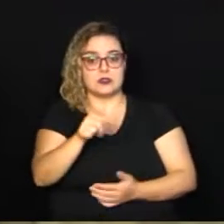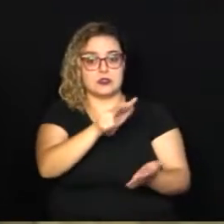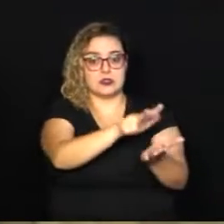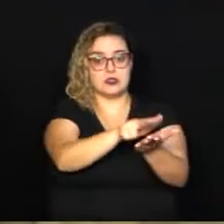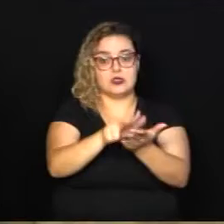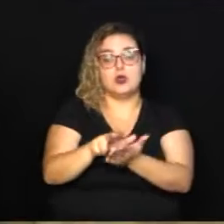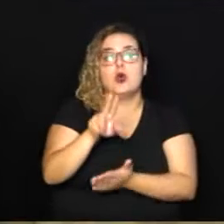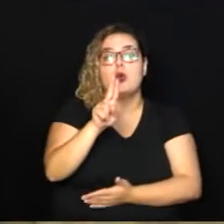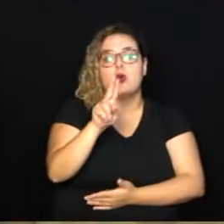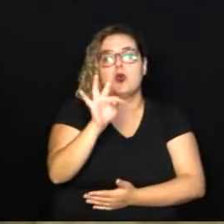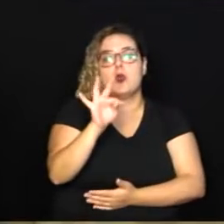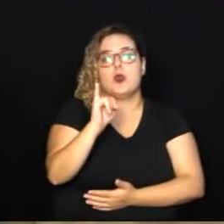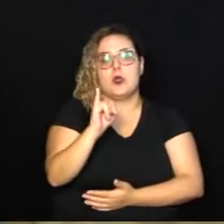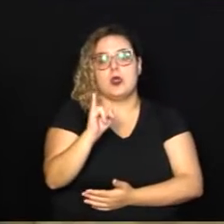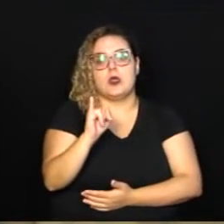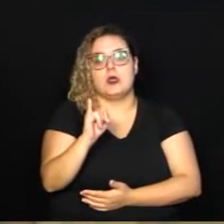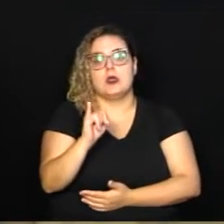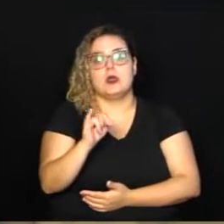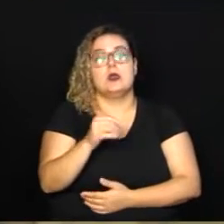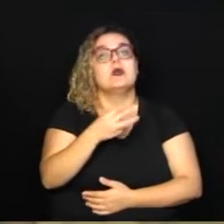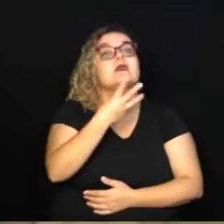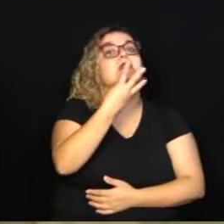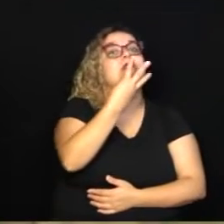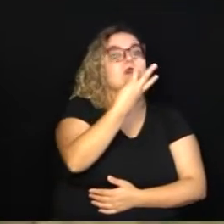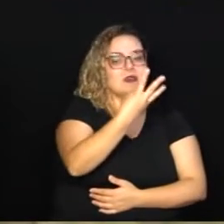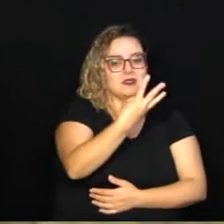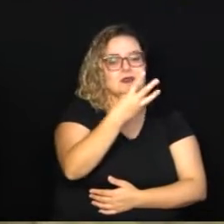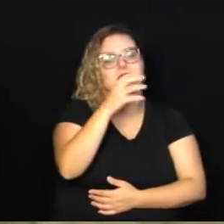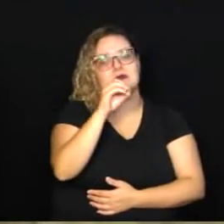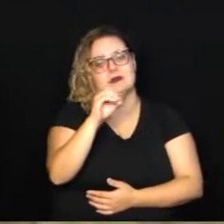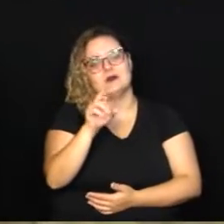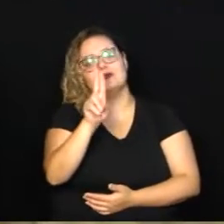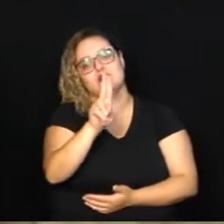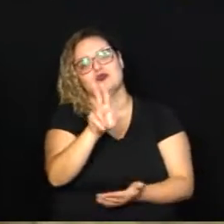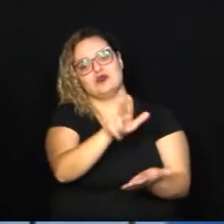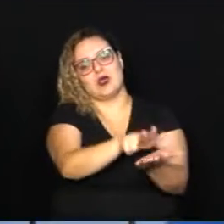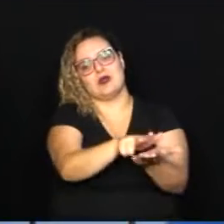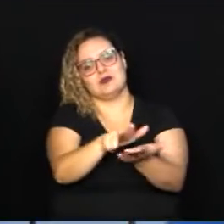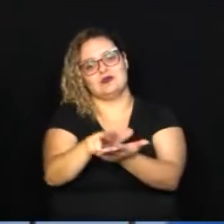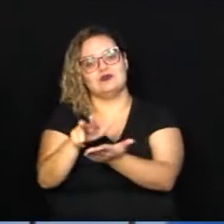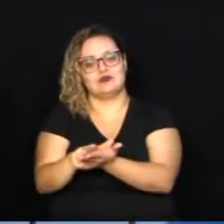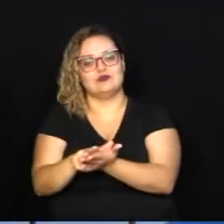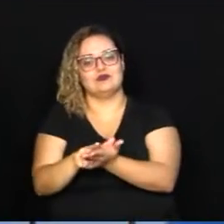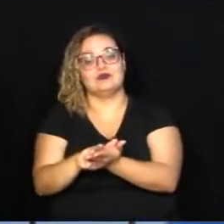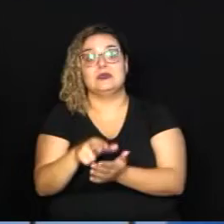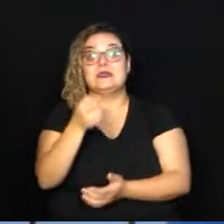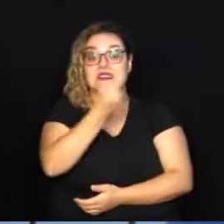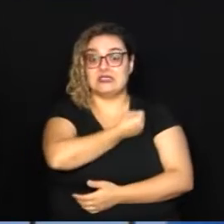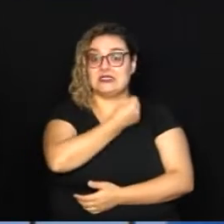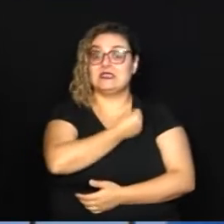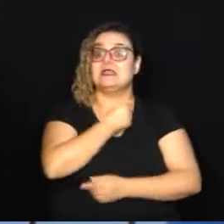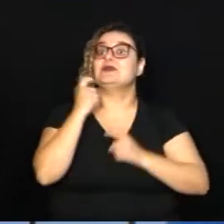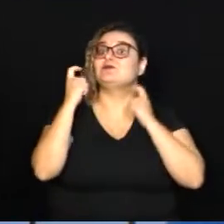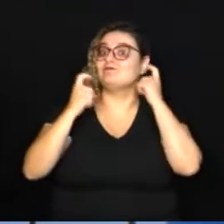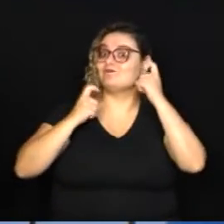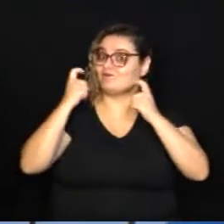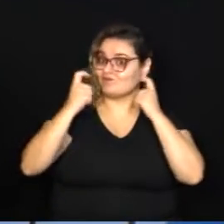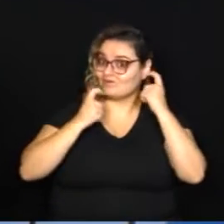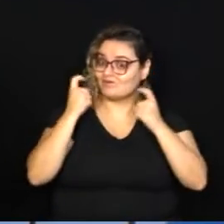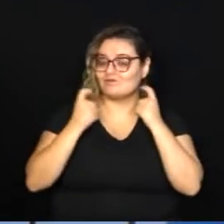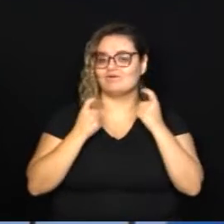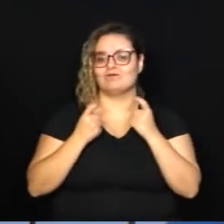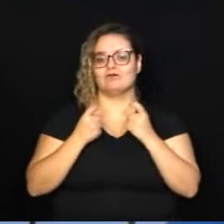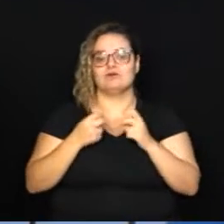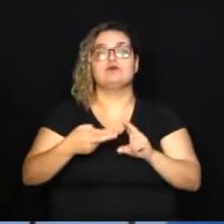UTI disponíveis, dos quais 300 ocupados, números que geram aí preocupação. No